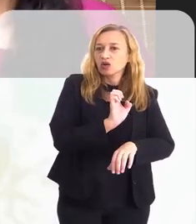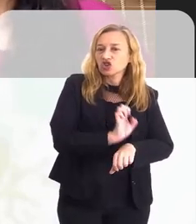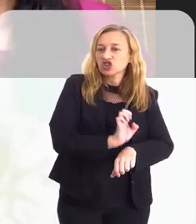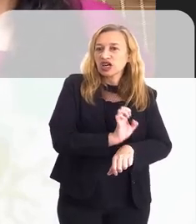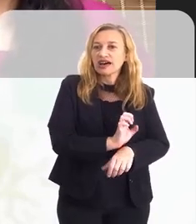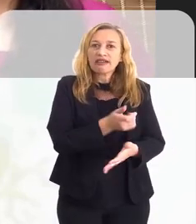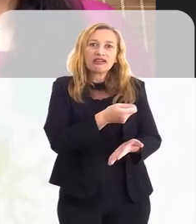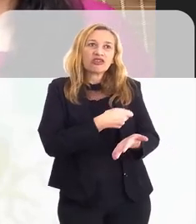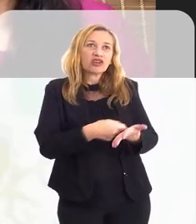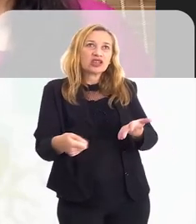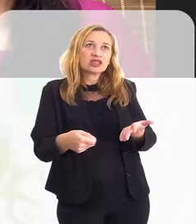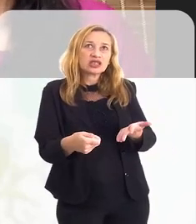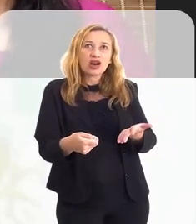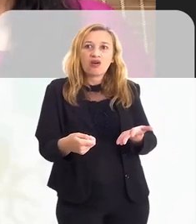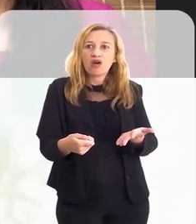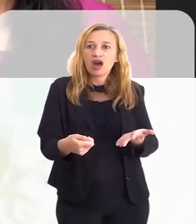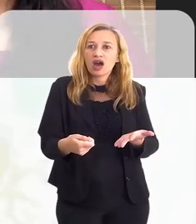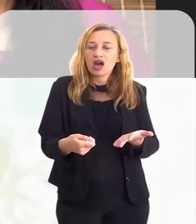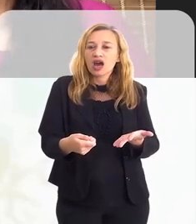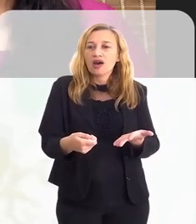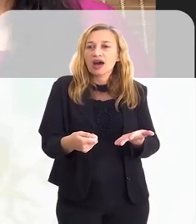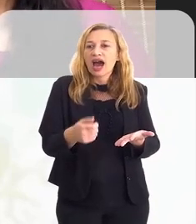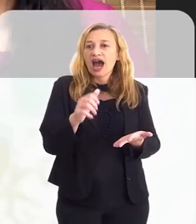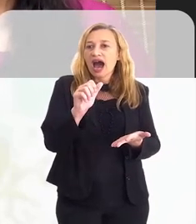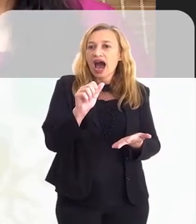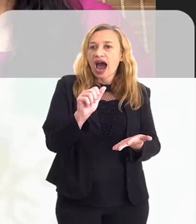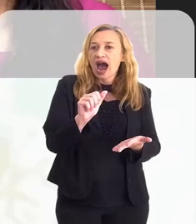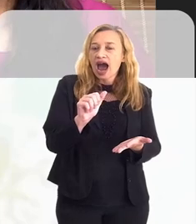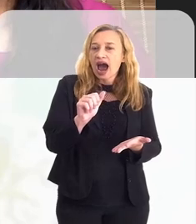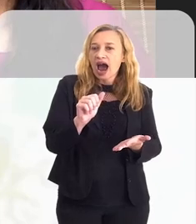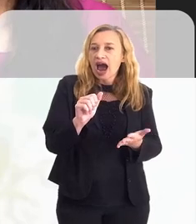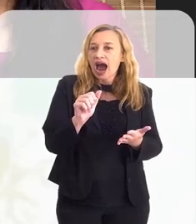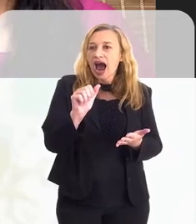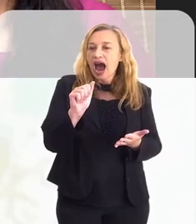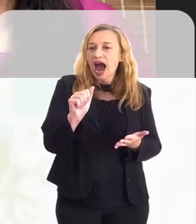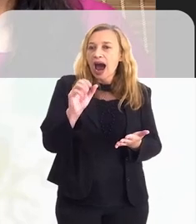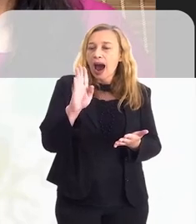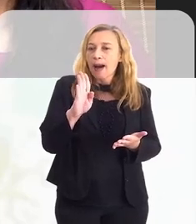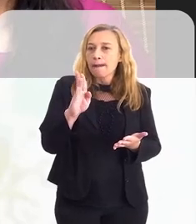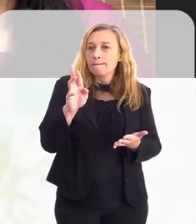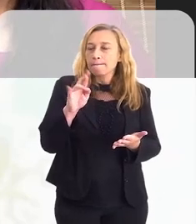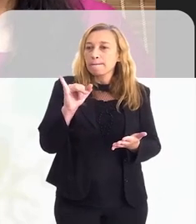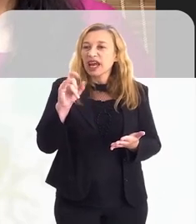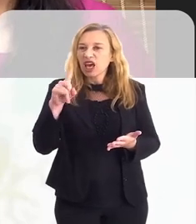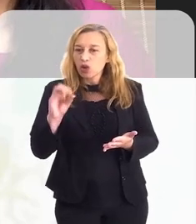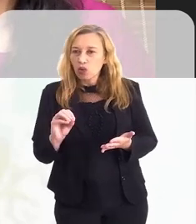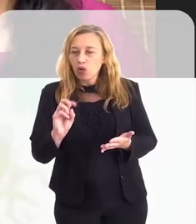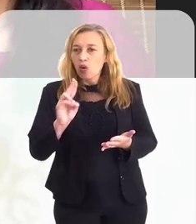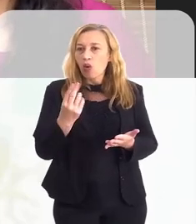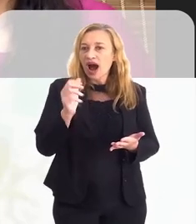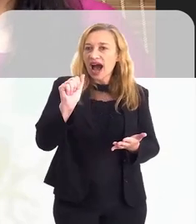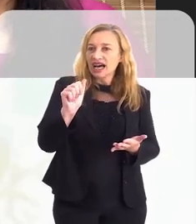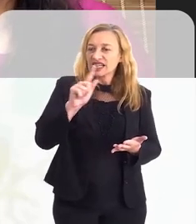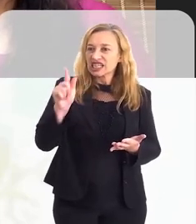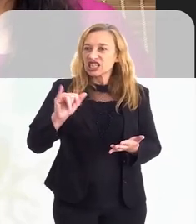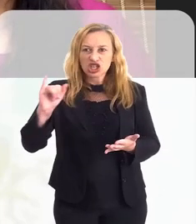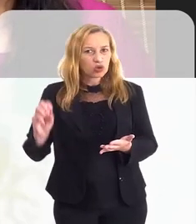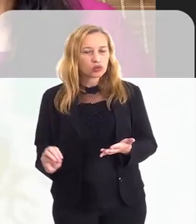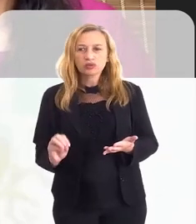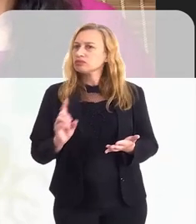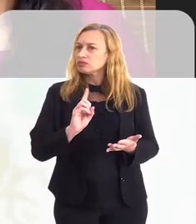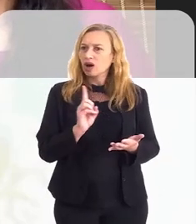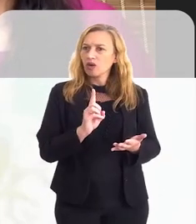encargo de certeza. instituições, como se fossem abrigos ou asilos. Porque elas conseguem produzir para a sociedade